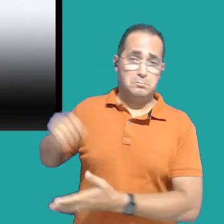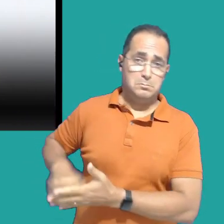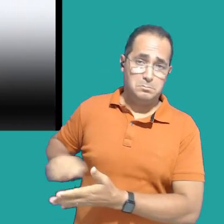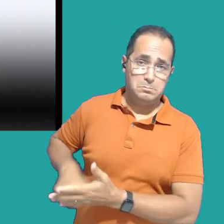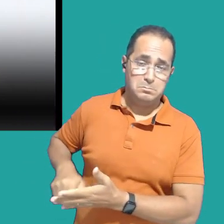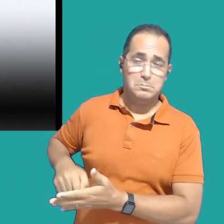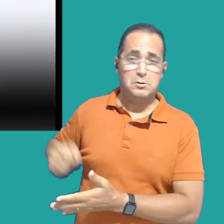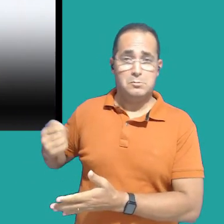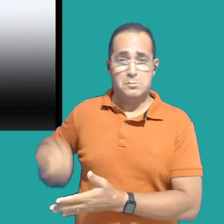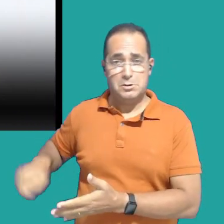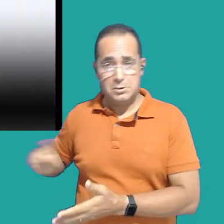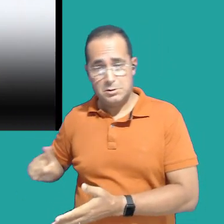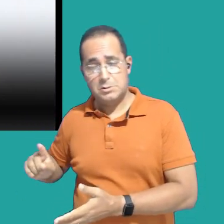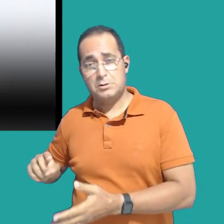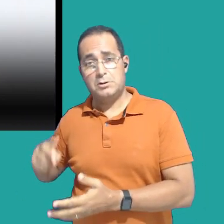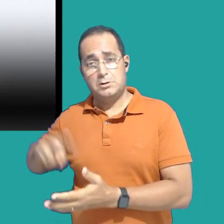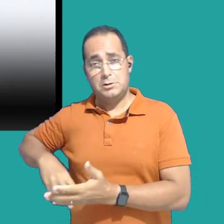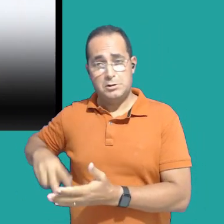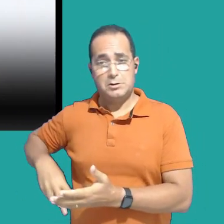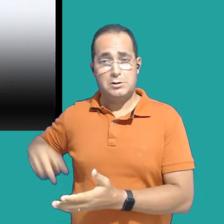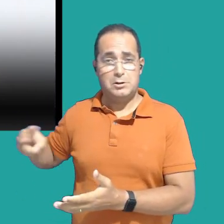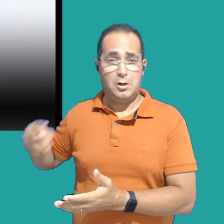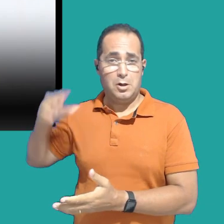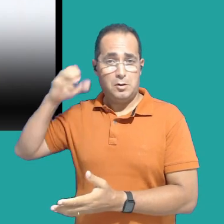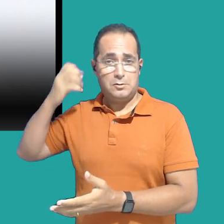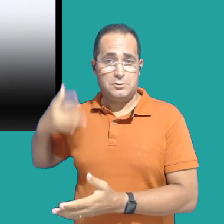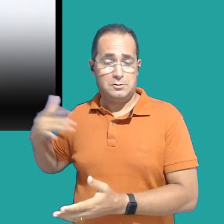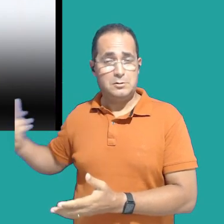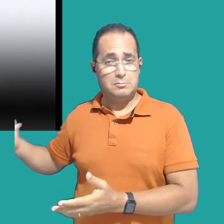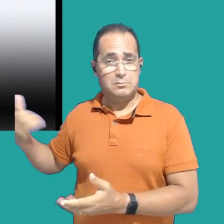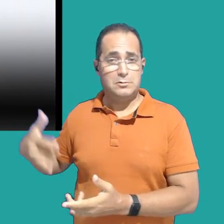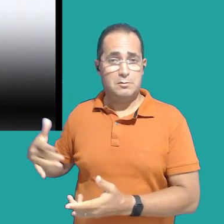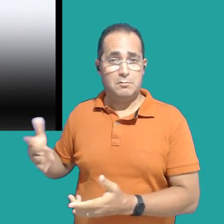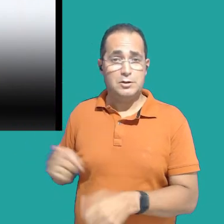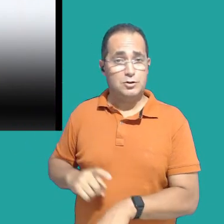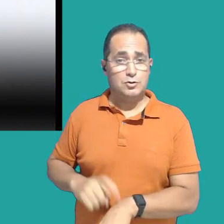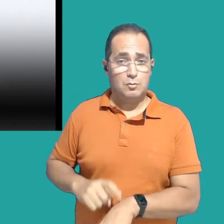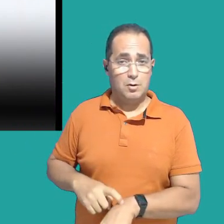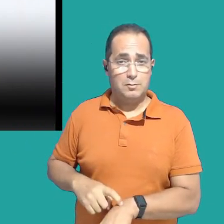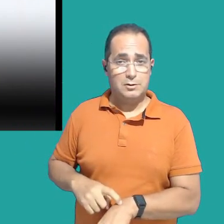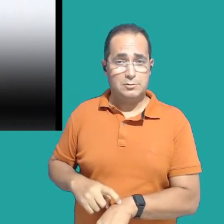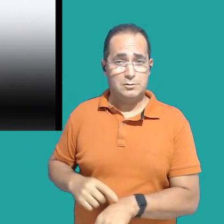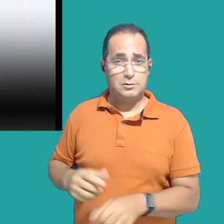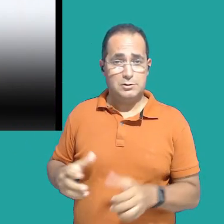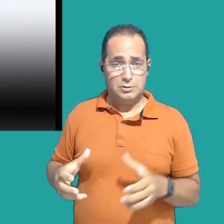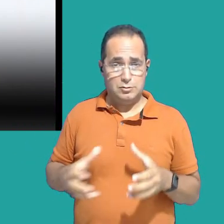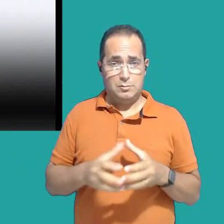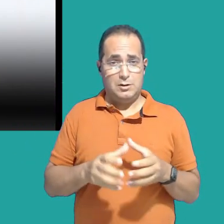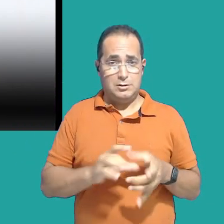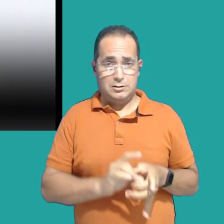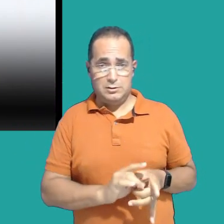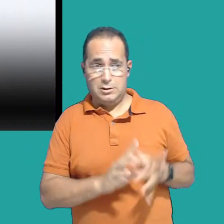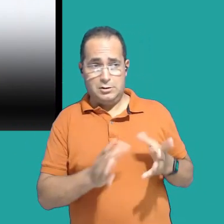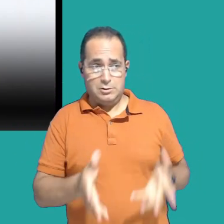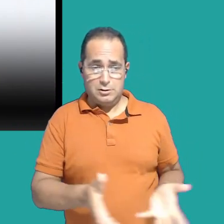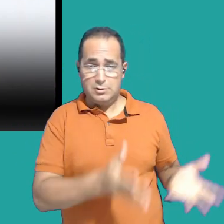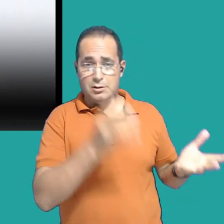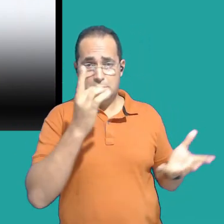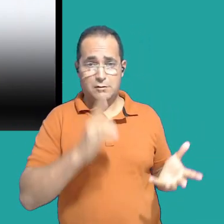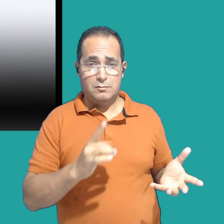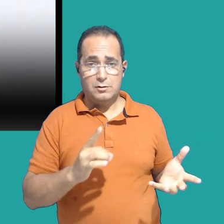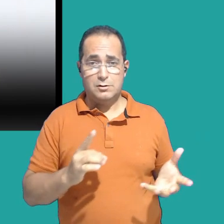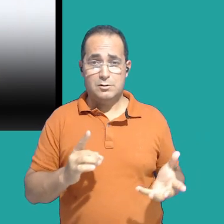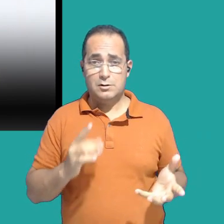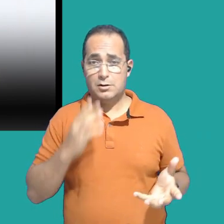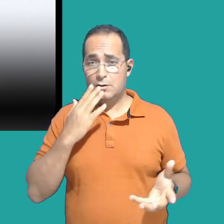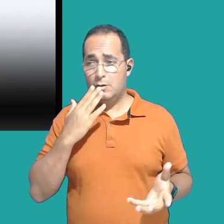escreve. Se precisar ler, lê. Se precisar de escrever alguma coisa, faz isso. Mas no momento de se enturmar, deixa a pessoa à vontade.